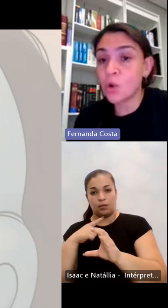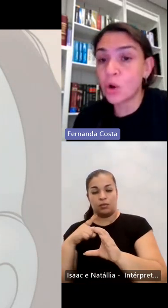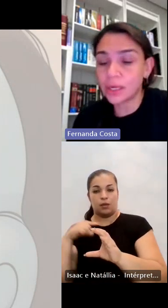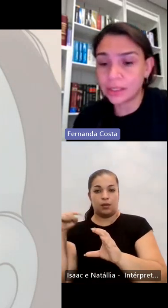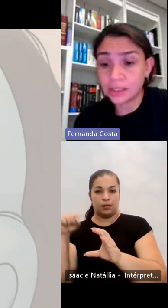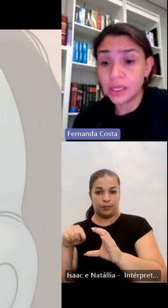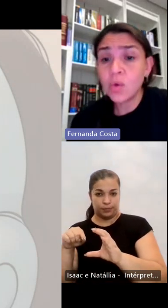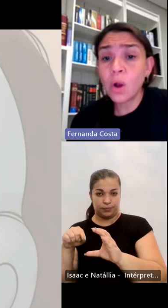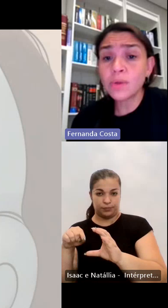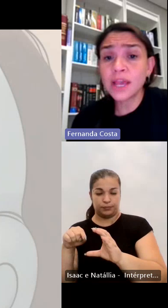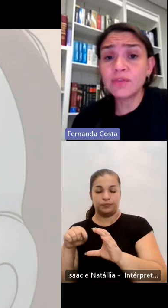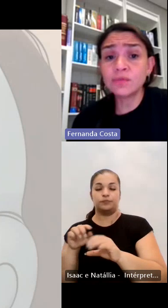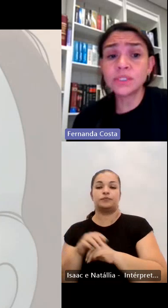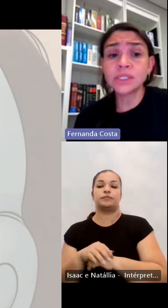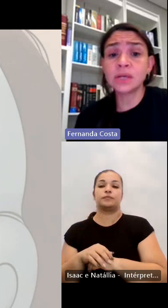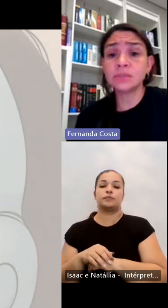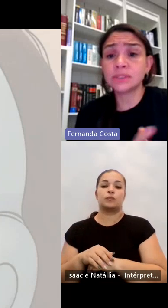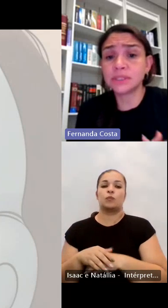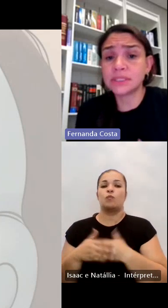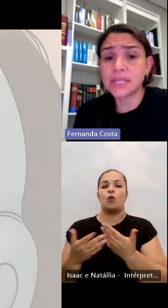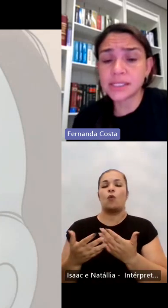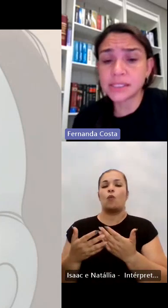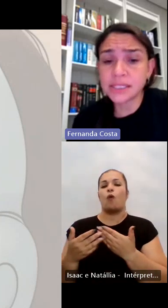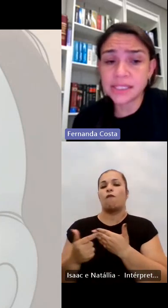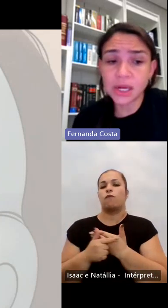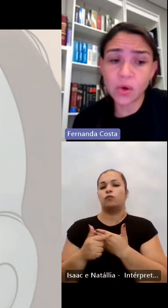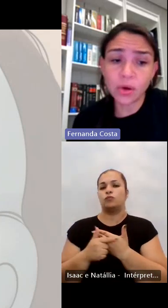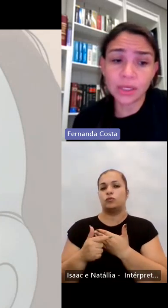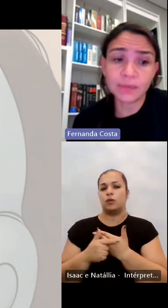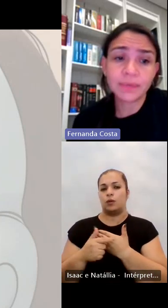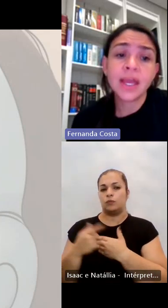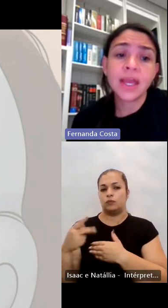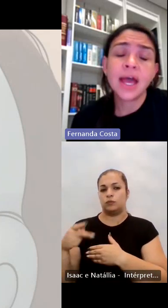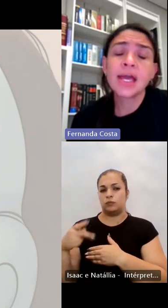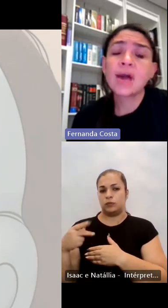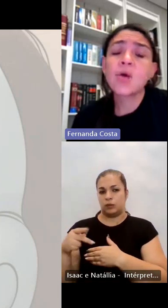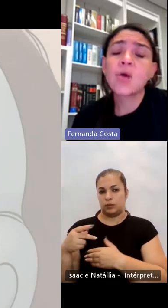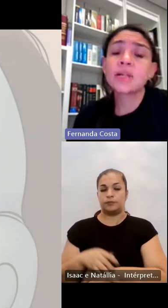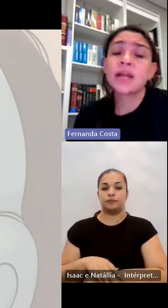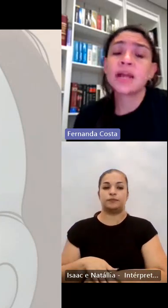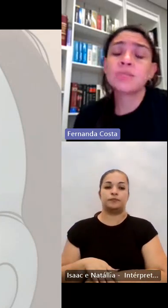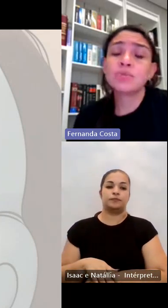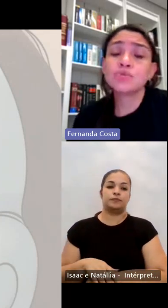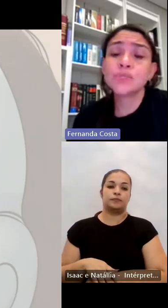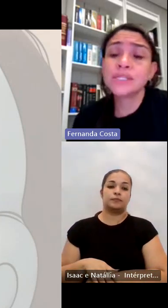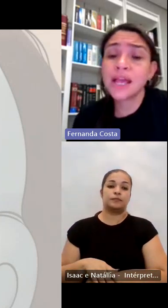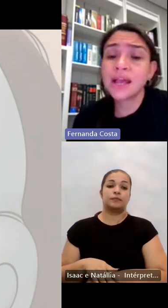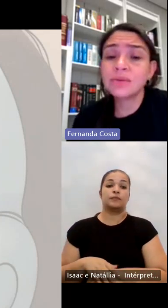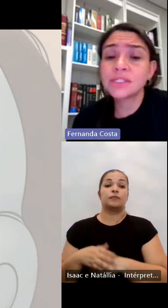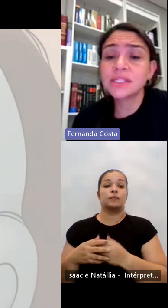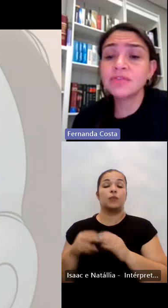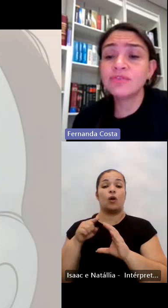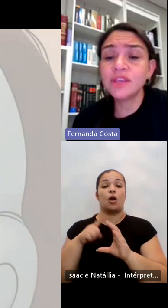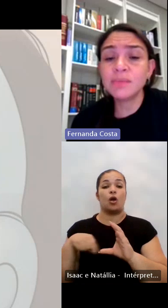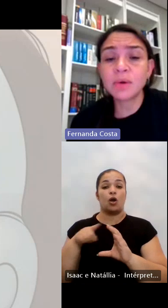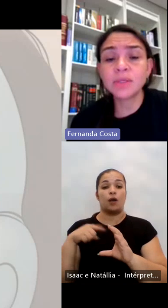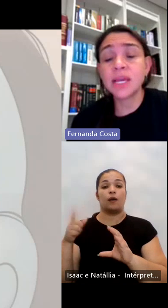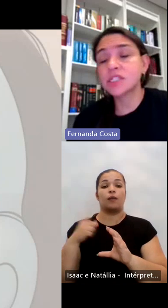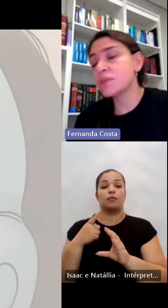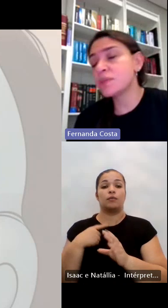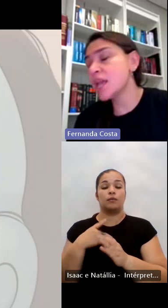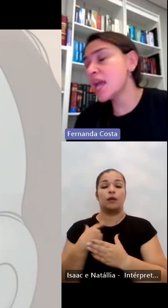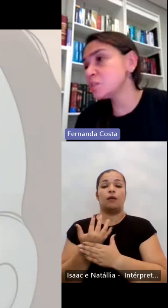essa cóclea. Qual que é a função dessa cóclea? A cóclea, ela possui células que